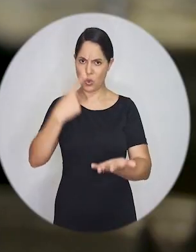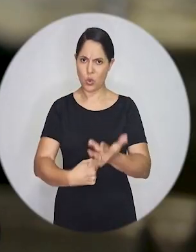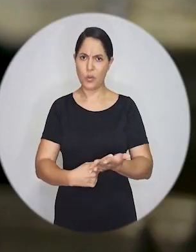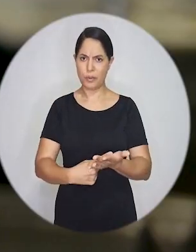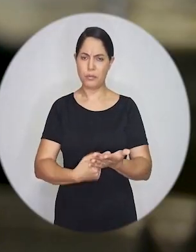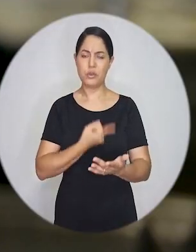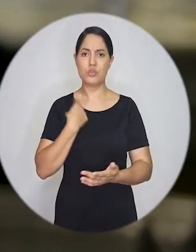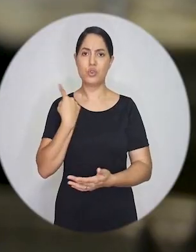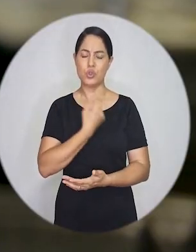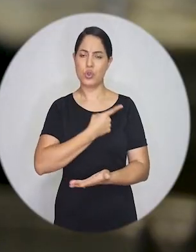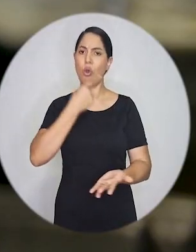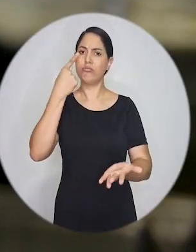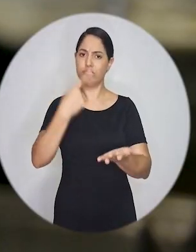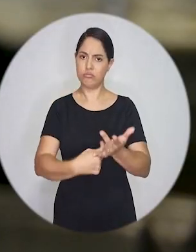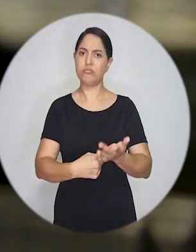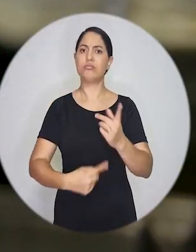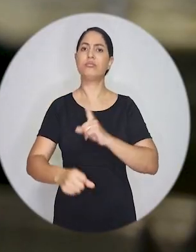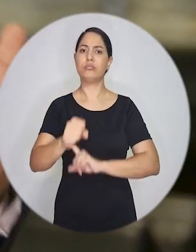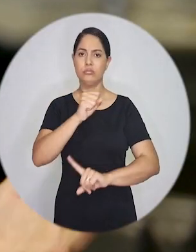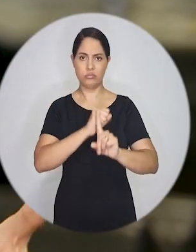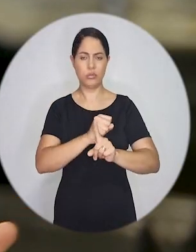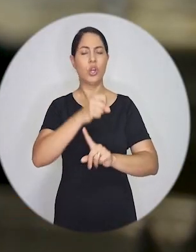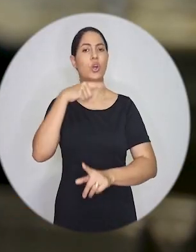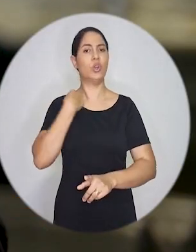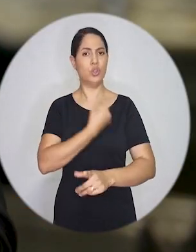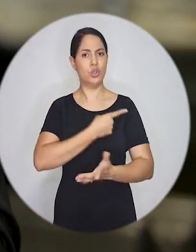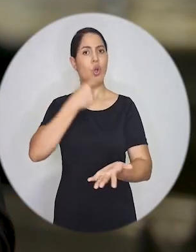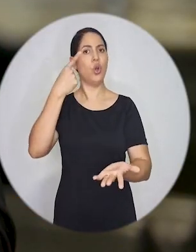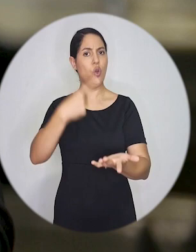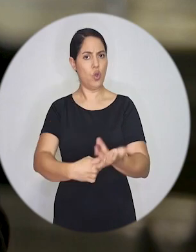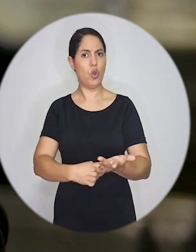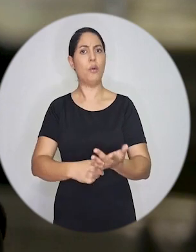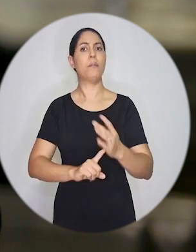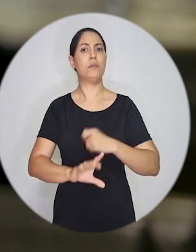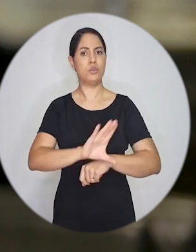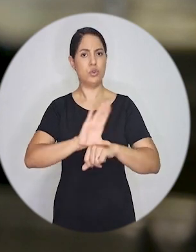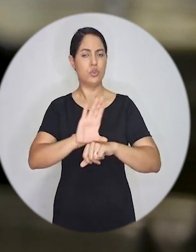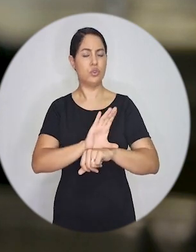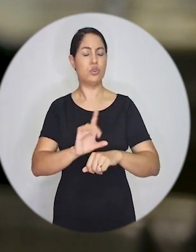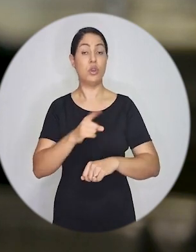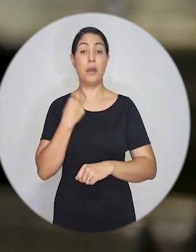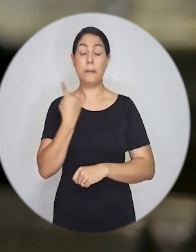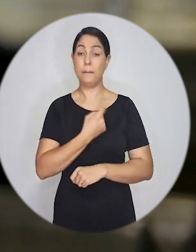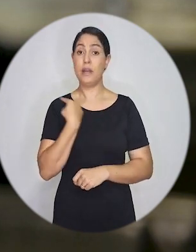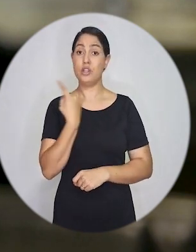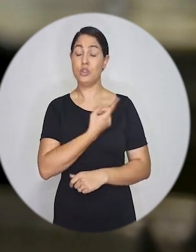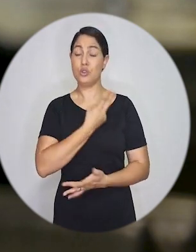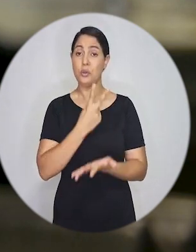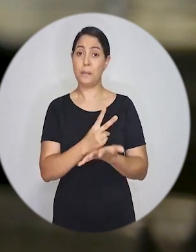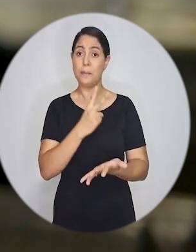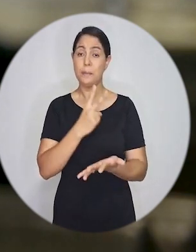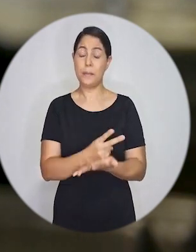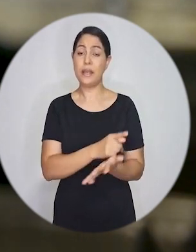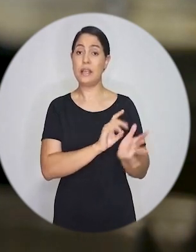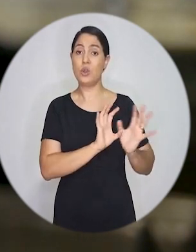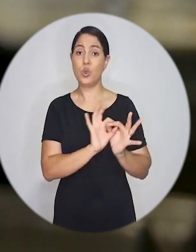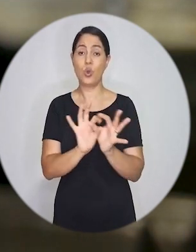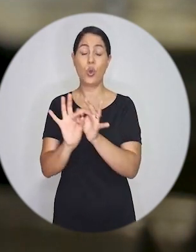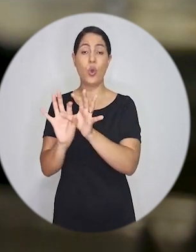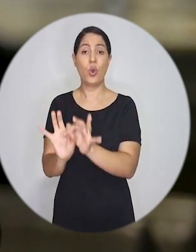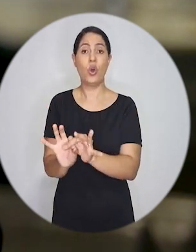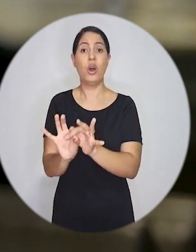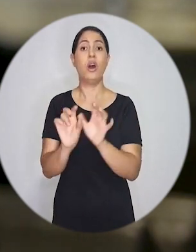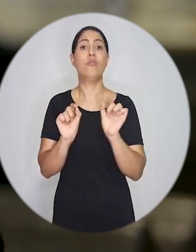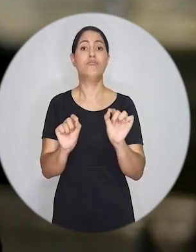do Brasil tem um compromisso. Tem um compromisso com a sociedade, tem um compromisso de salvaguarda com a Constituição, mas esse